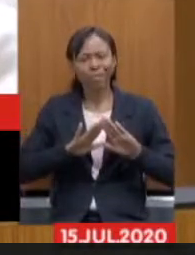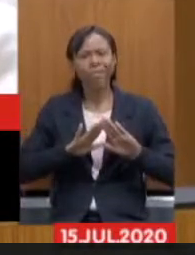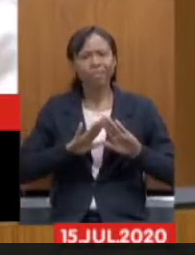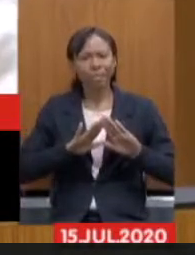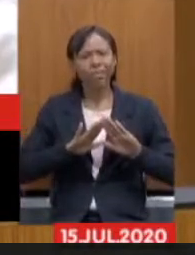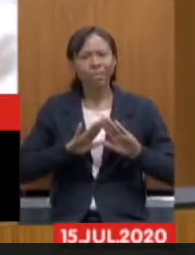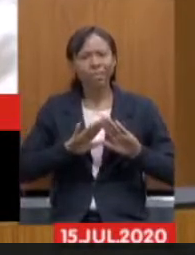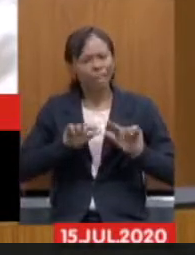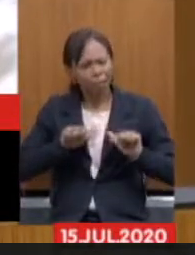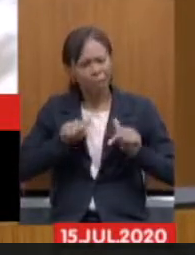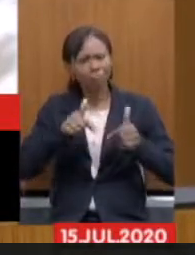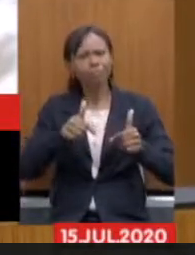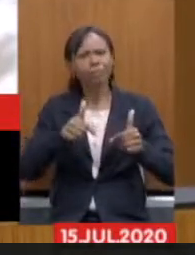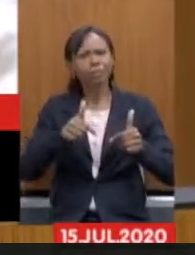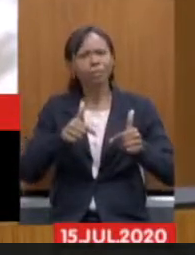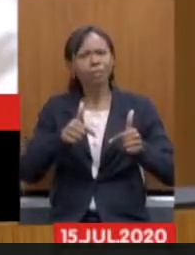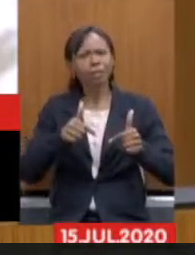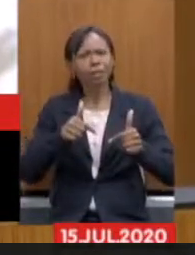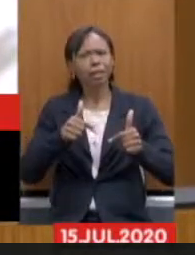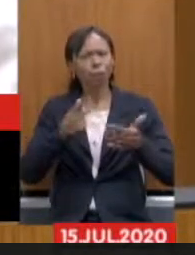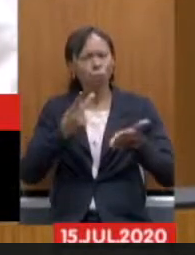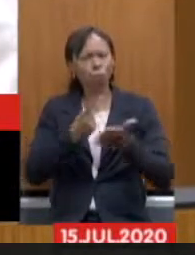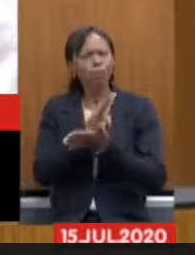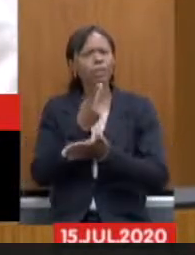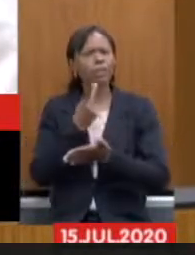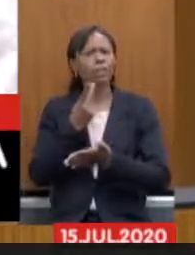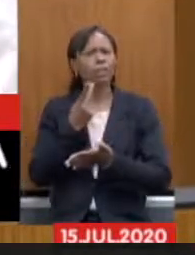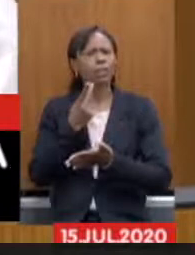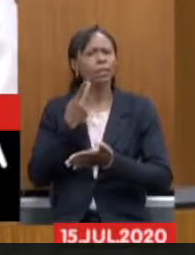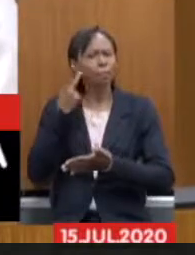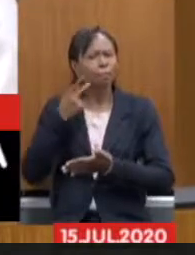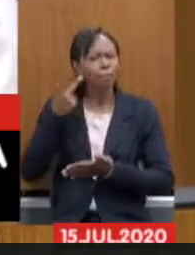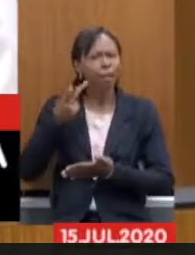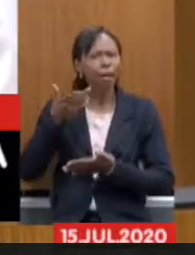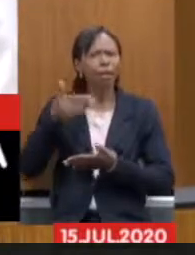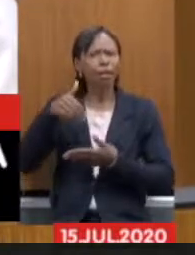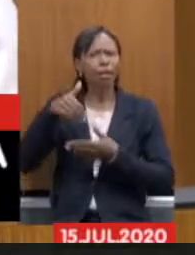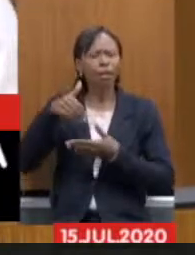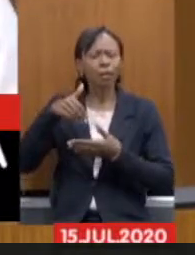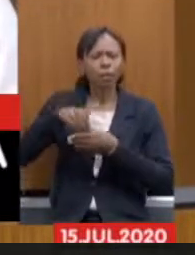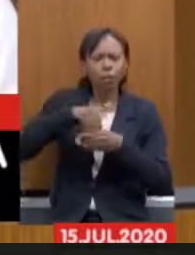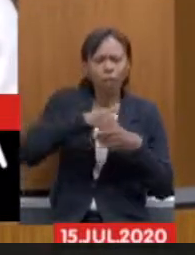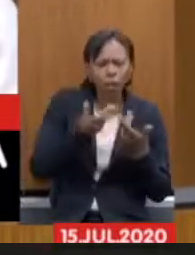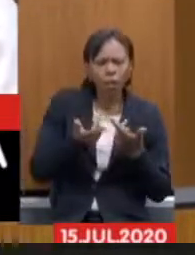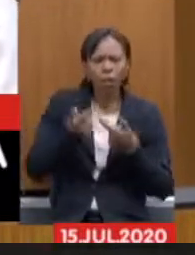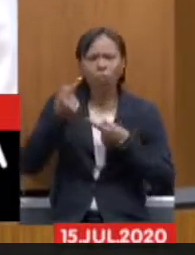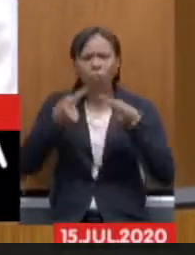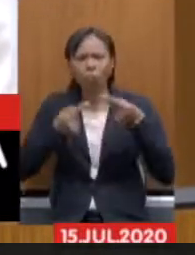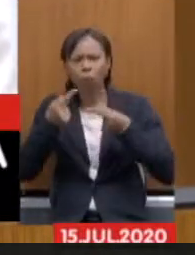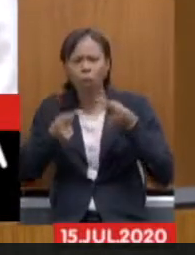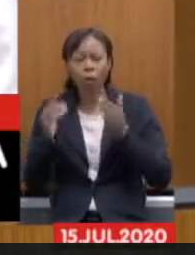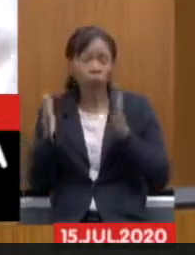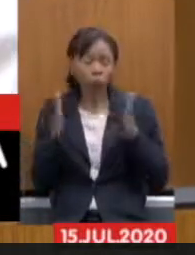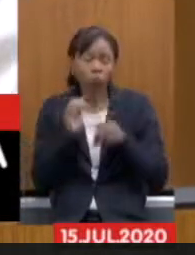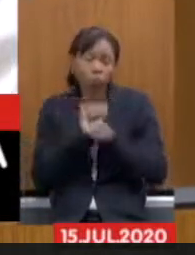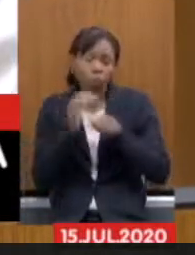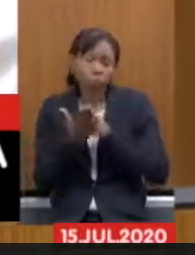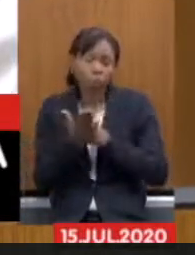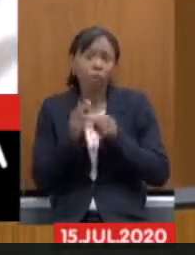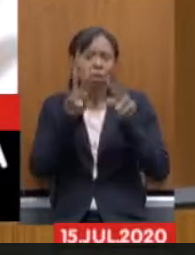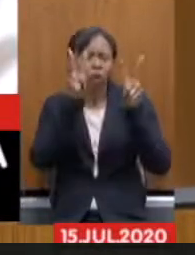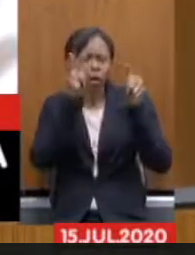o parlamento acontecer mesmo na quarentena mesmo com a pandemia então assunto